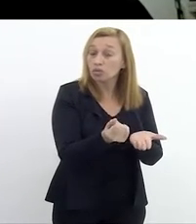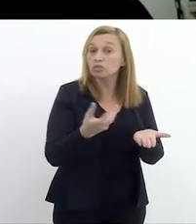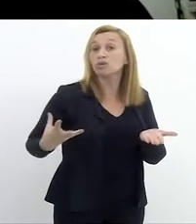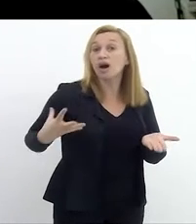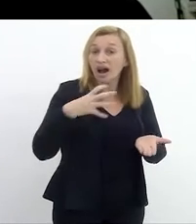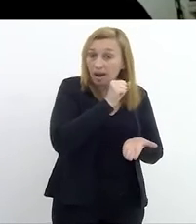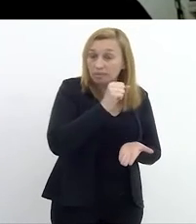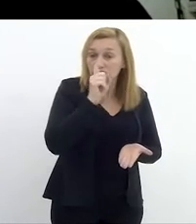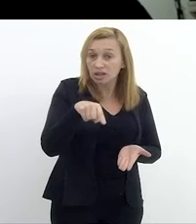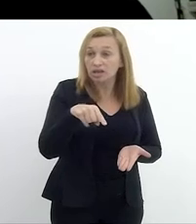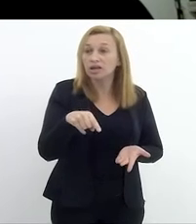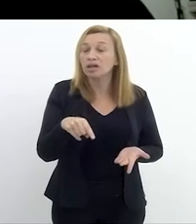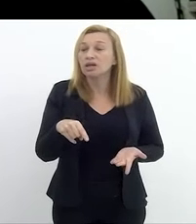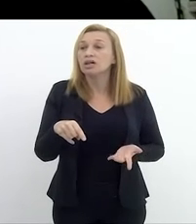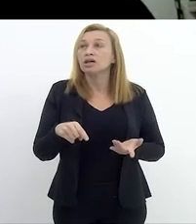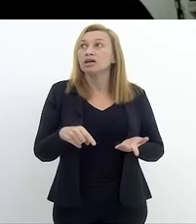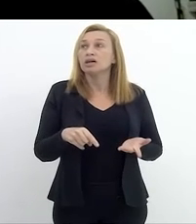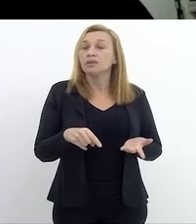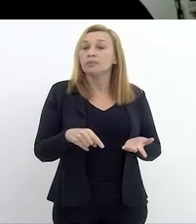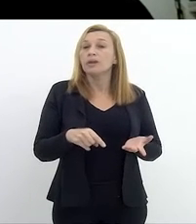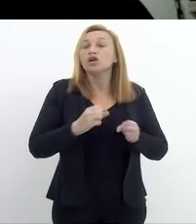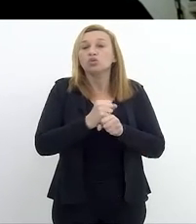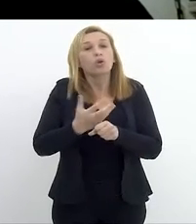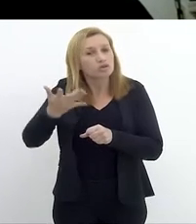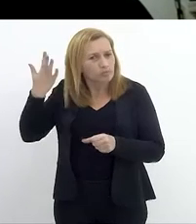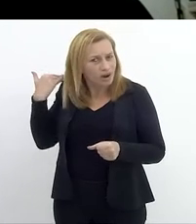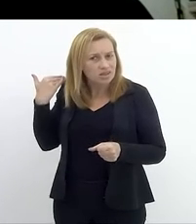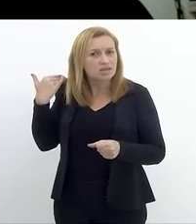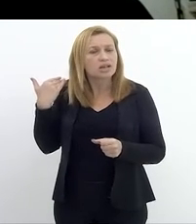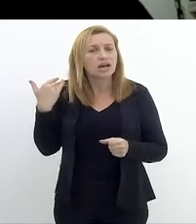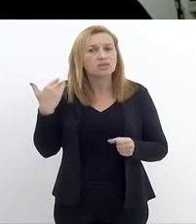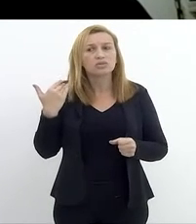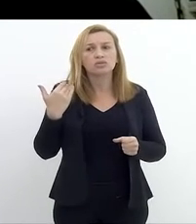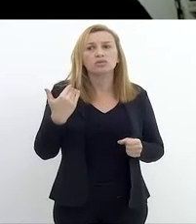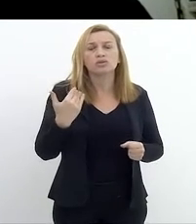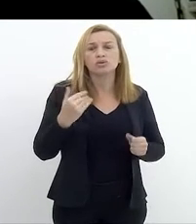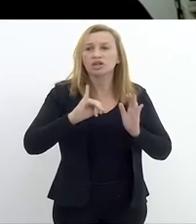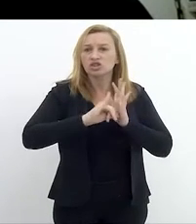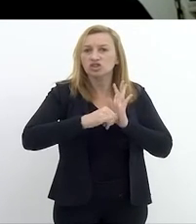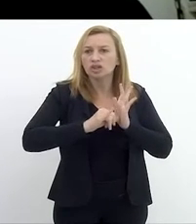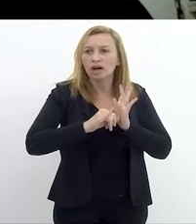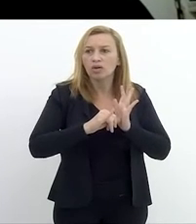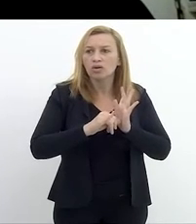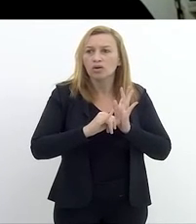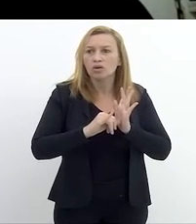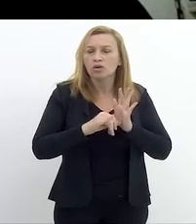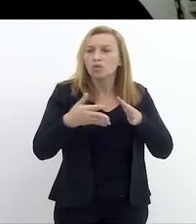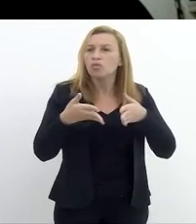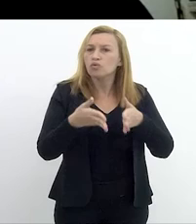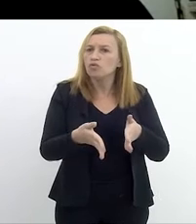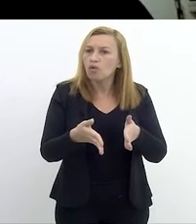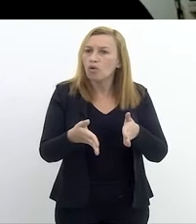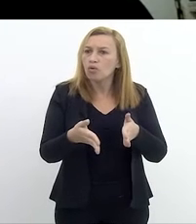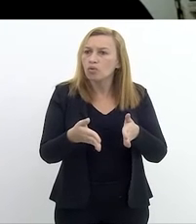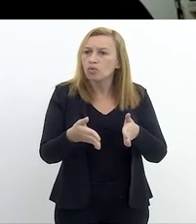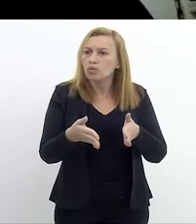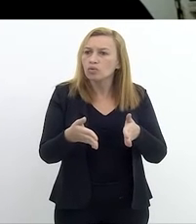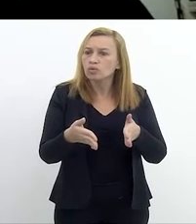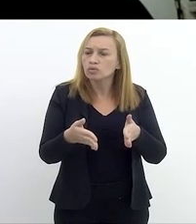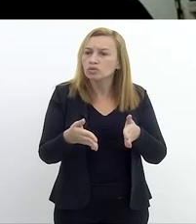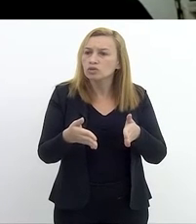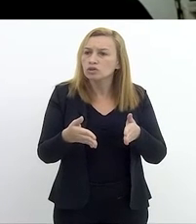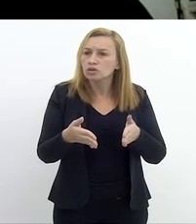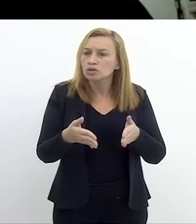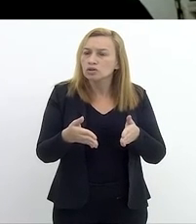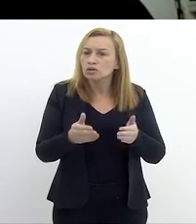que a FAPERJ concentrou a maior quantidade de ações e de recursos, né? Rapidamente, ainda